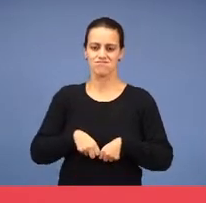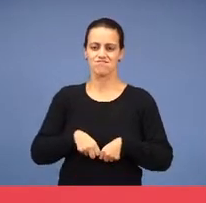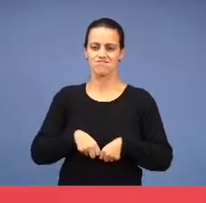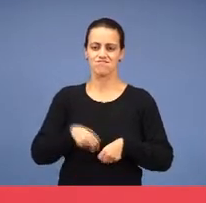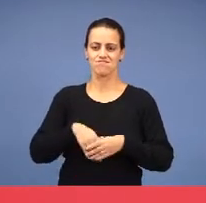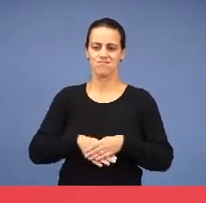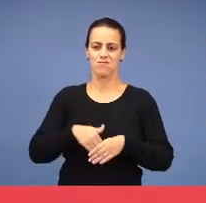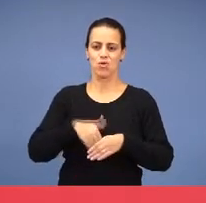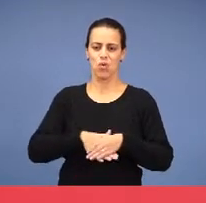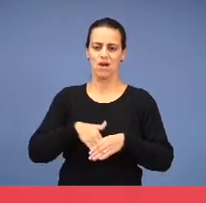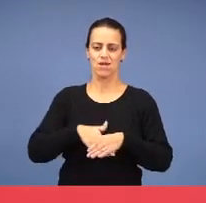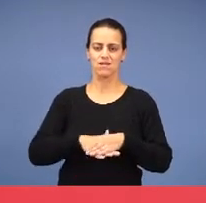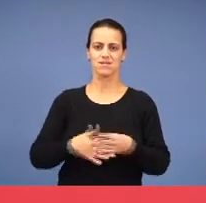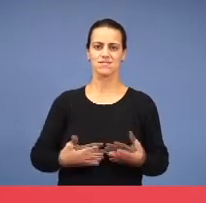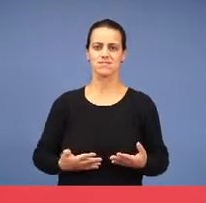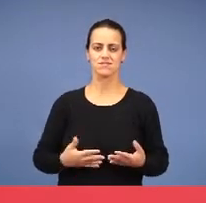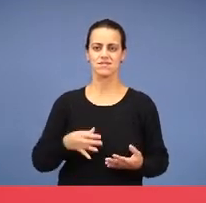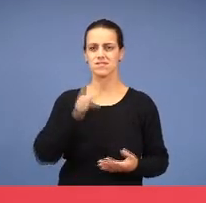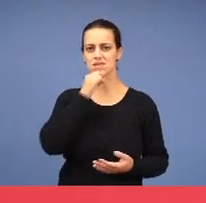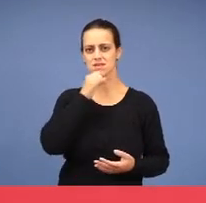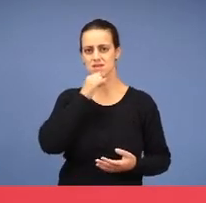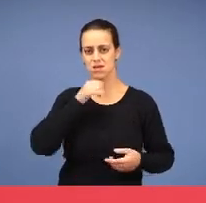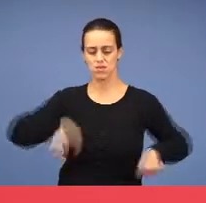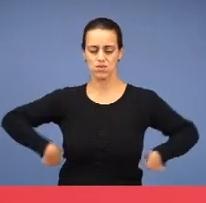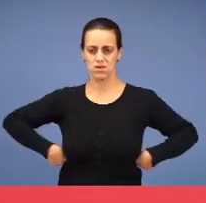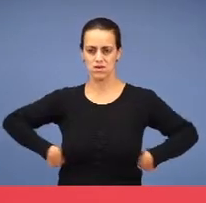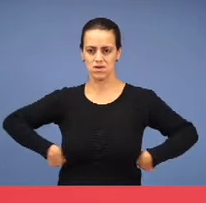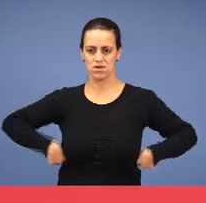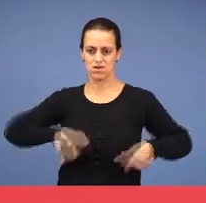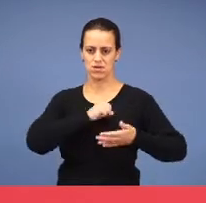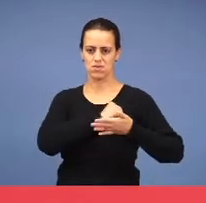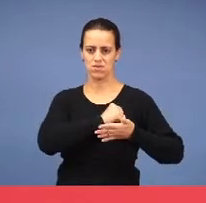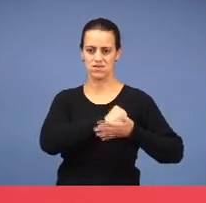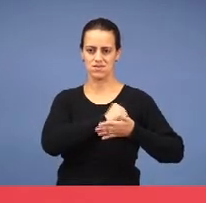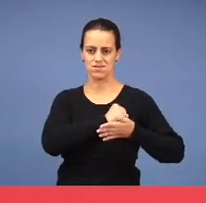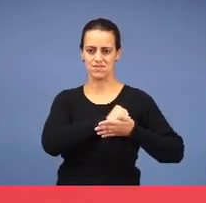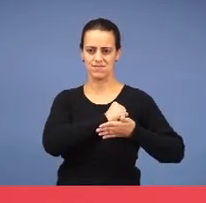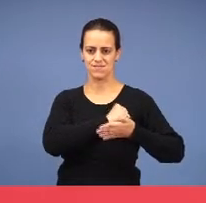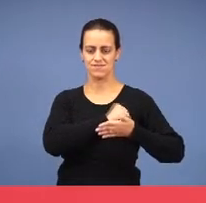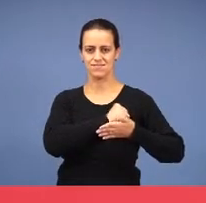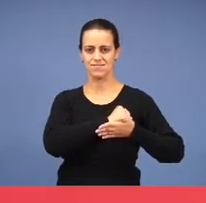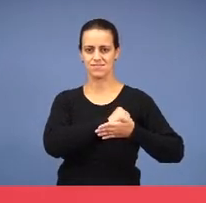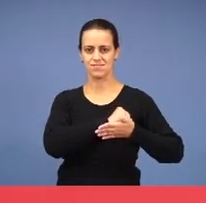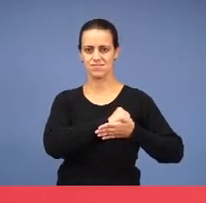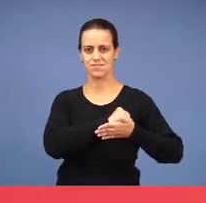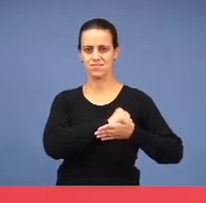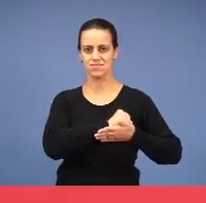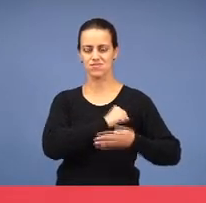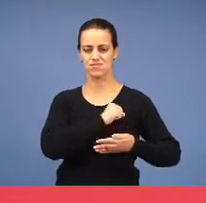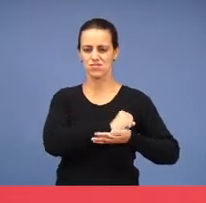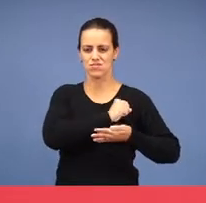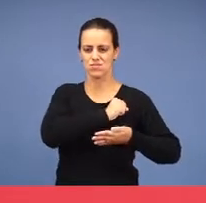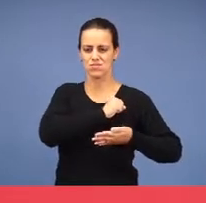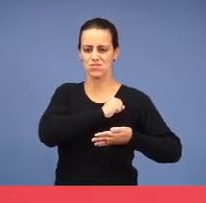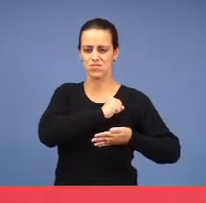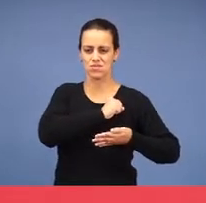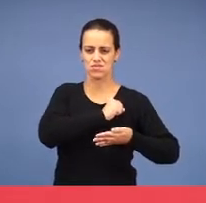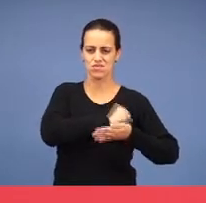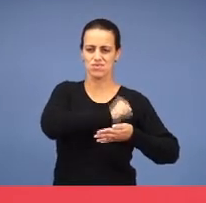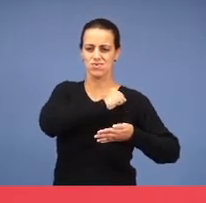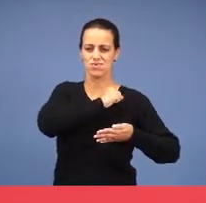exemplo, você, o rim, o coração, o que é que acontece? O coração para de bombear,